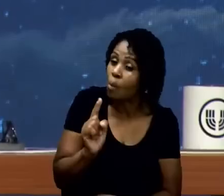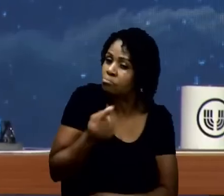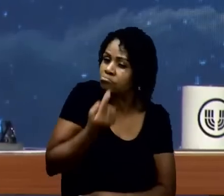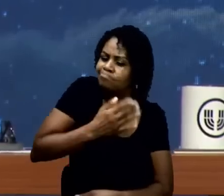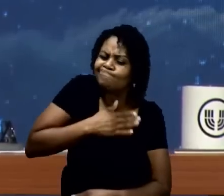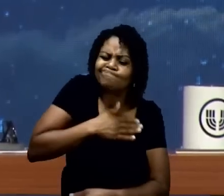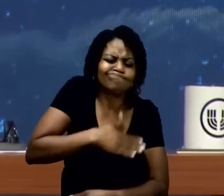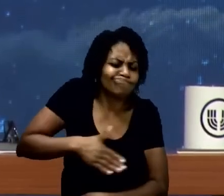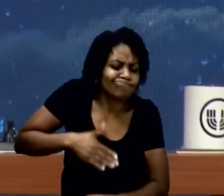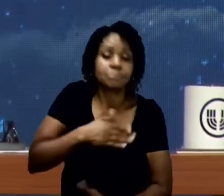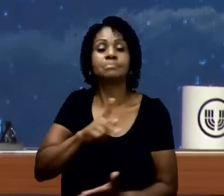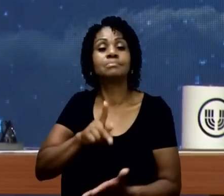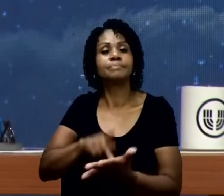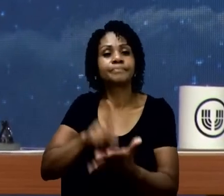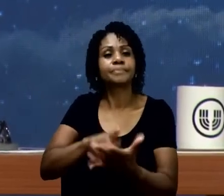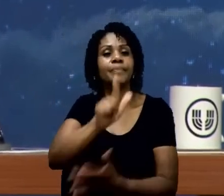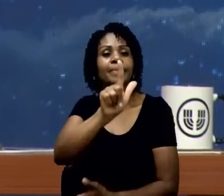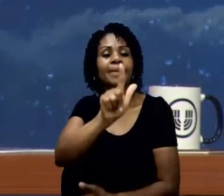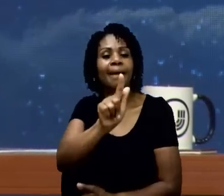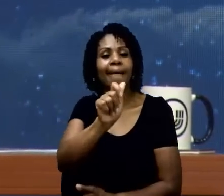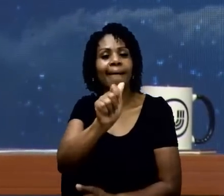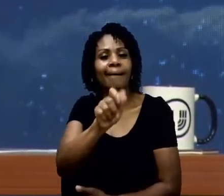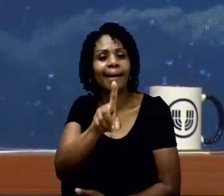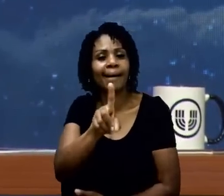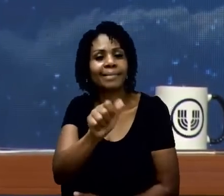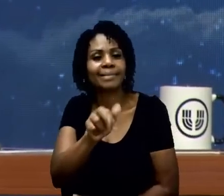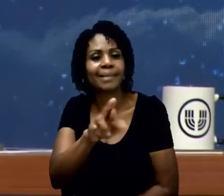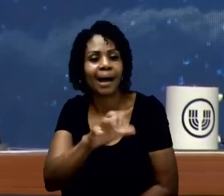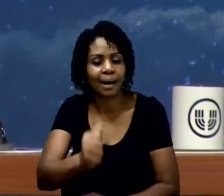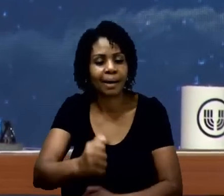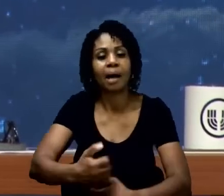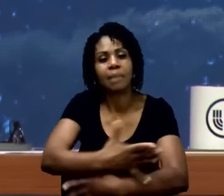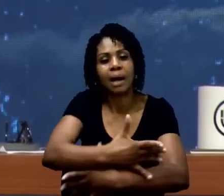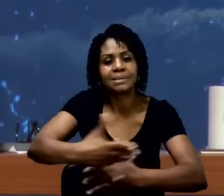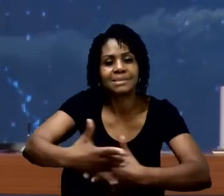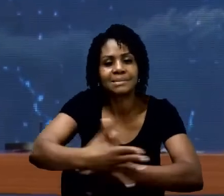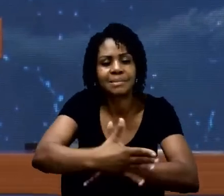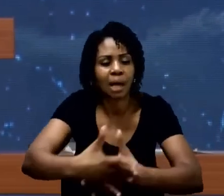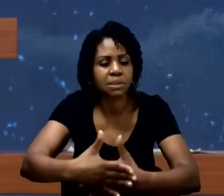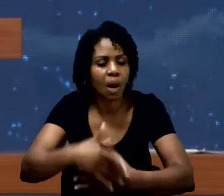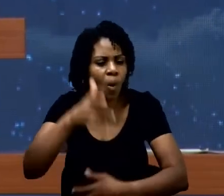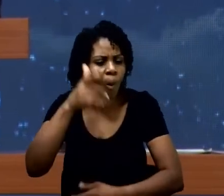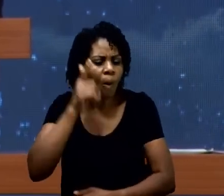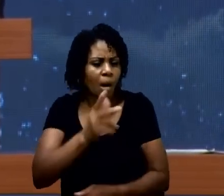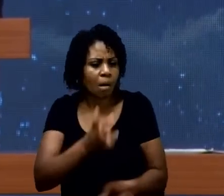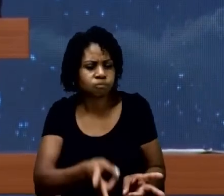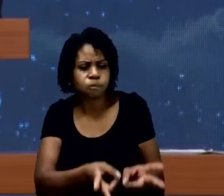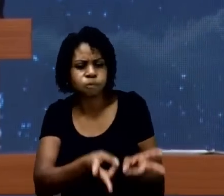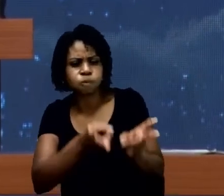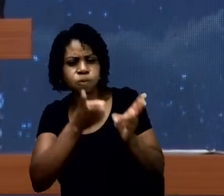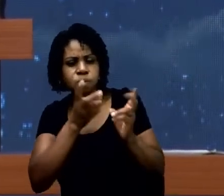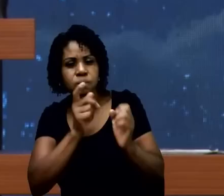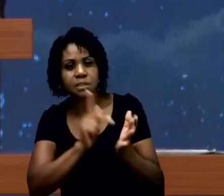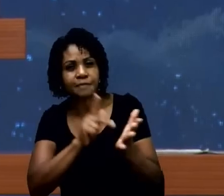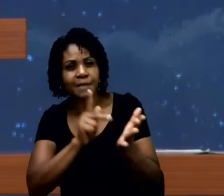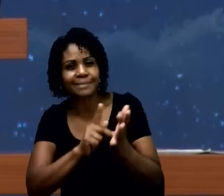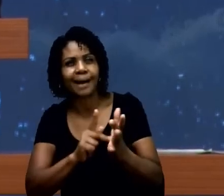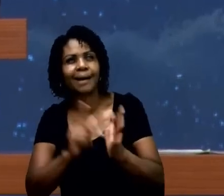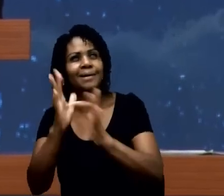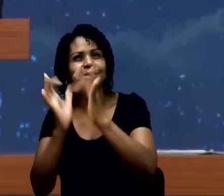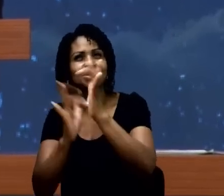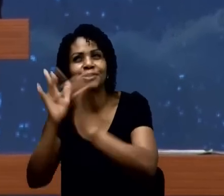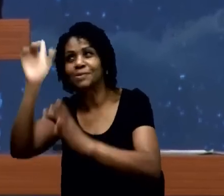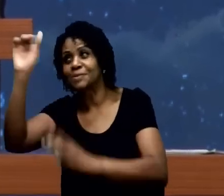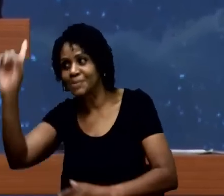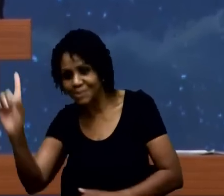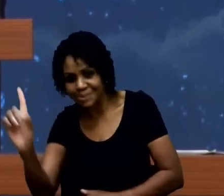lugares que eu mais gostei foi Gadara. Porque ali eu conseguia enxergar, literalmente, Jesus chegando,